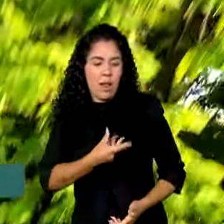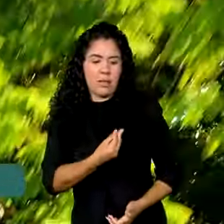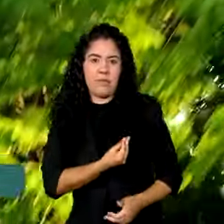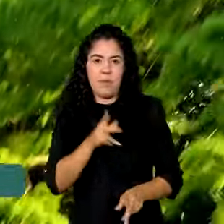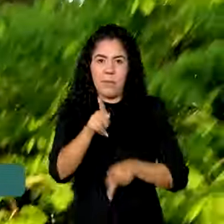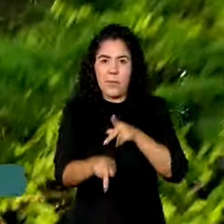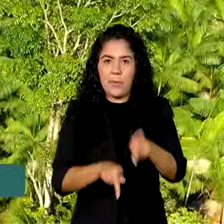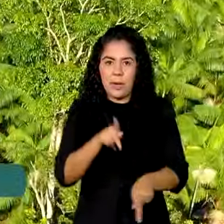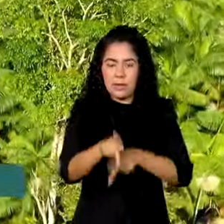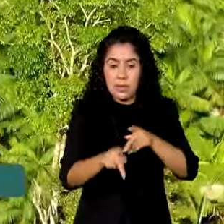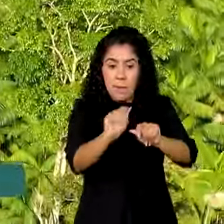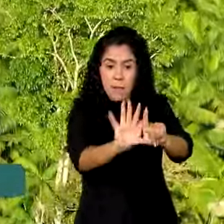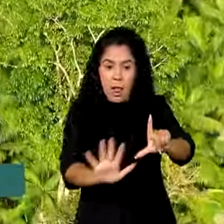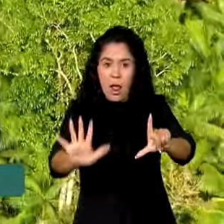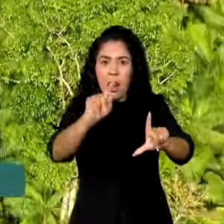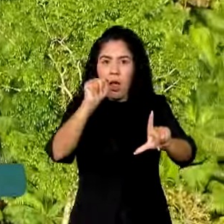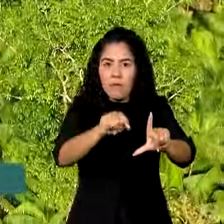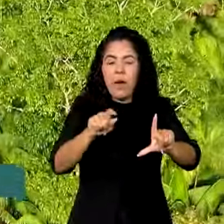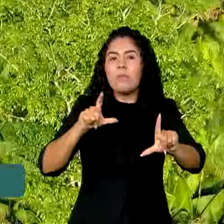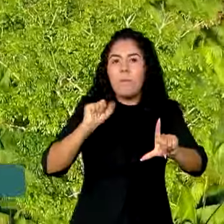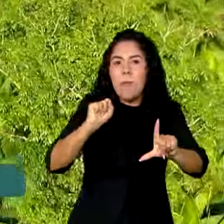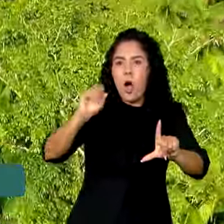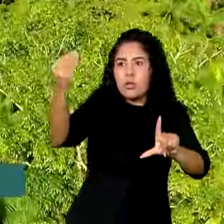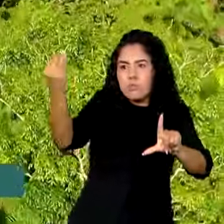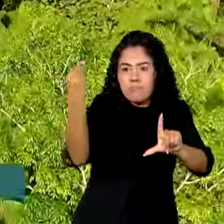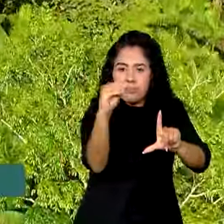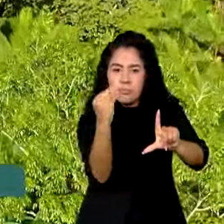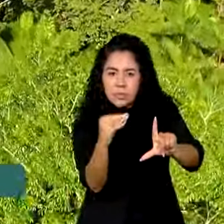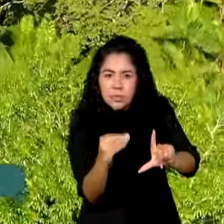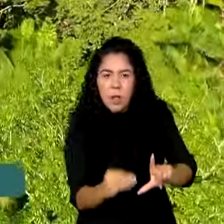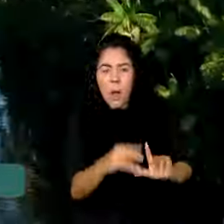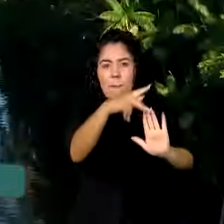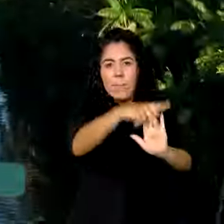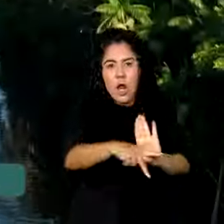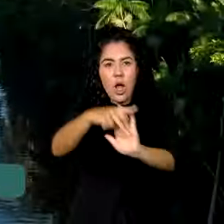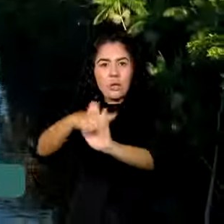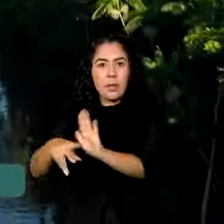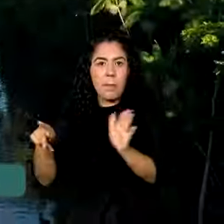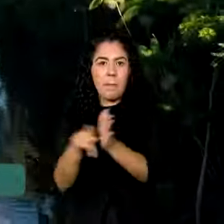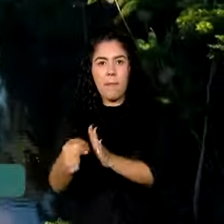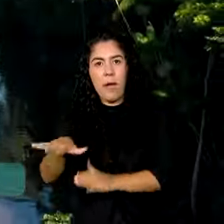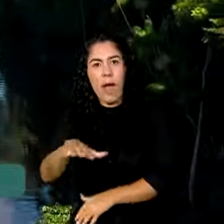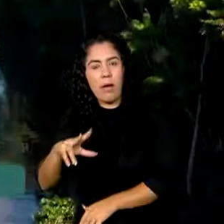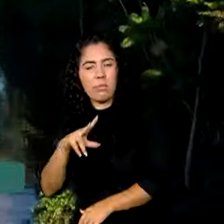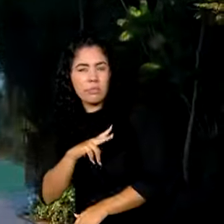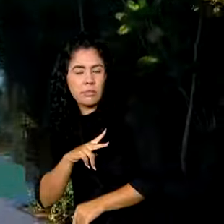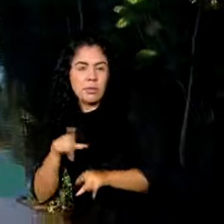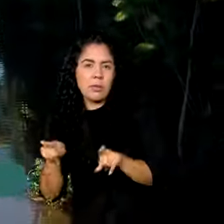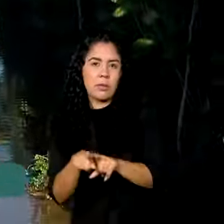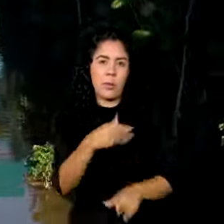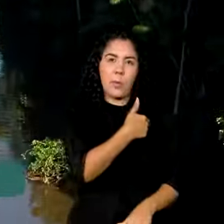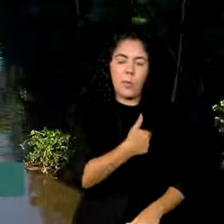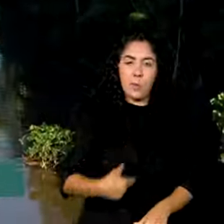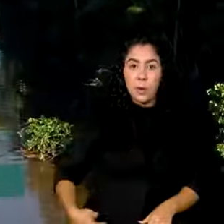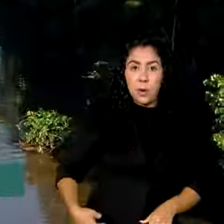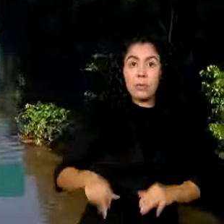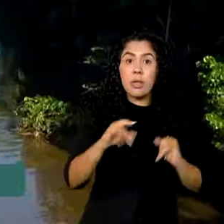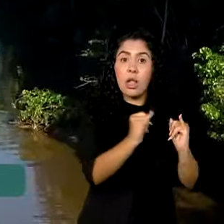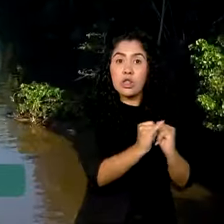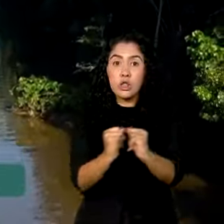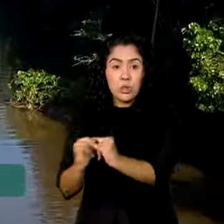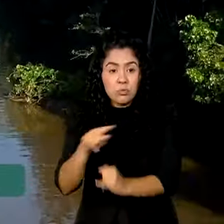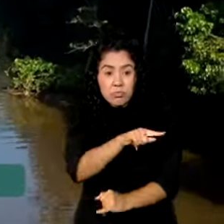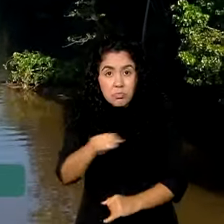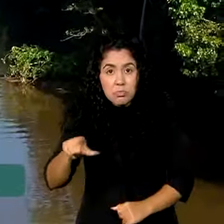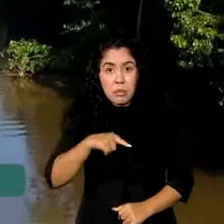plataforma vai conectar projetos que podem ser do setor público ou privado às instituições financeiras interessadas em apoiar